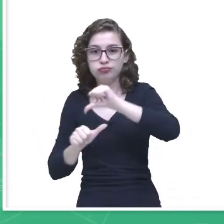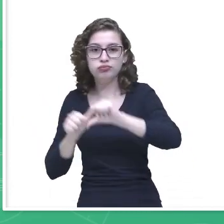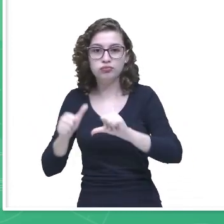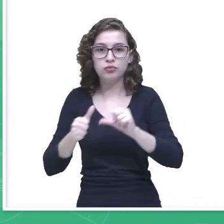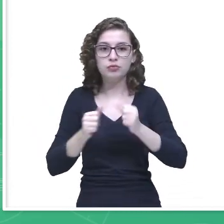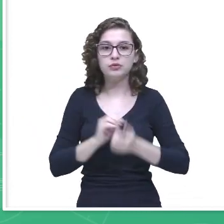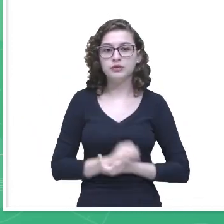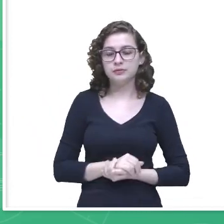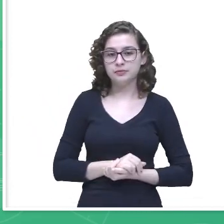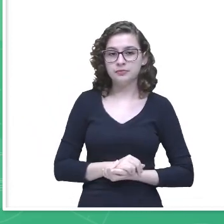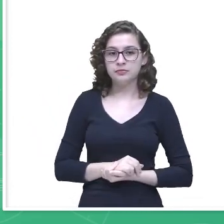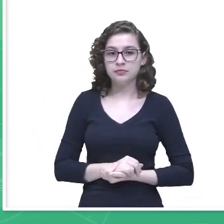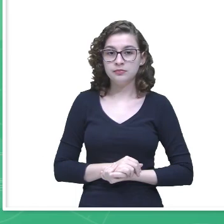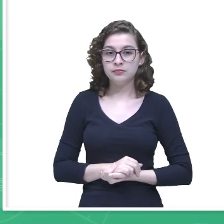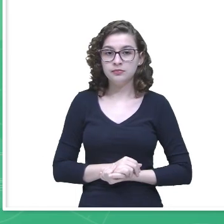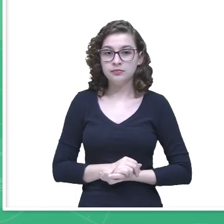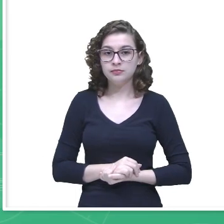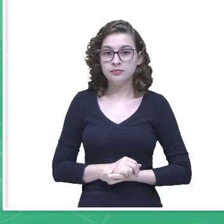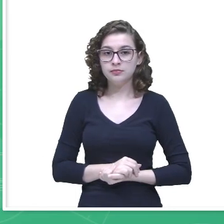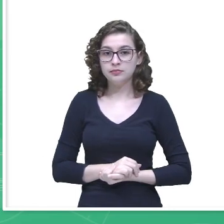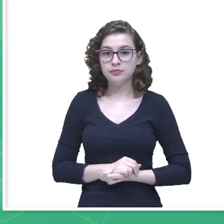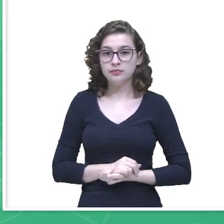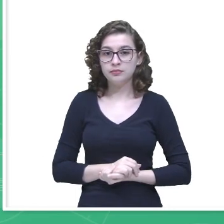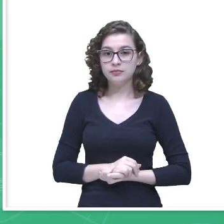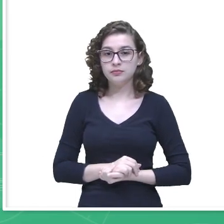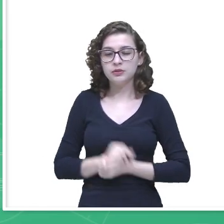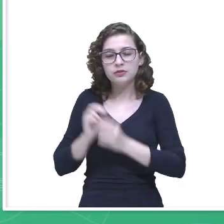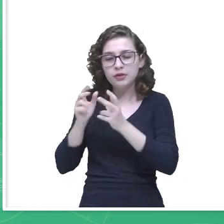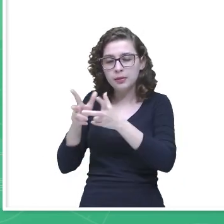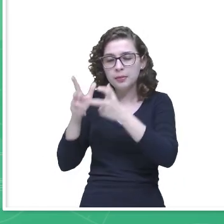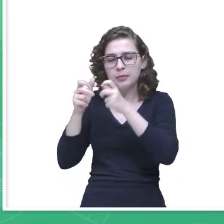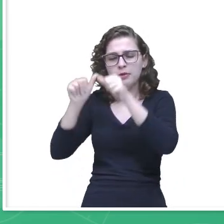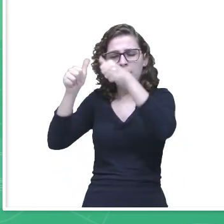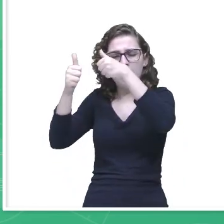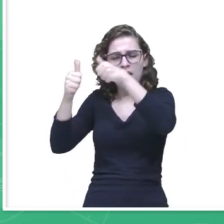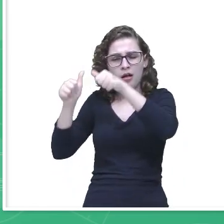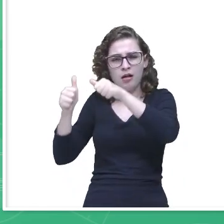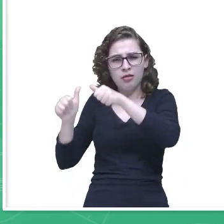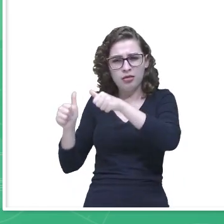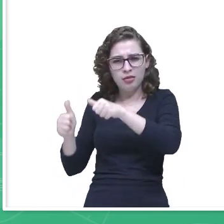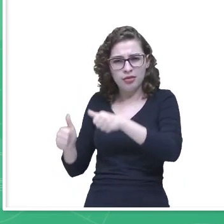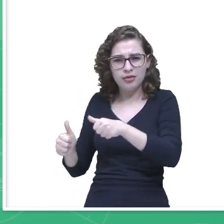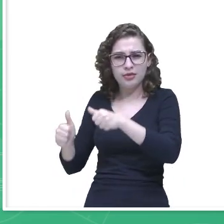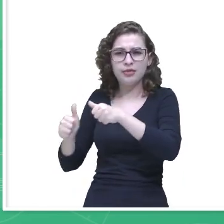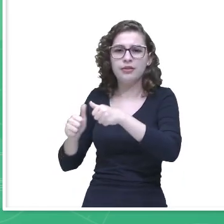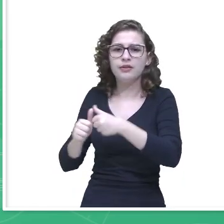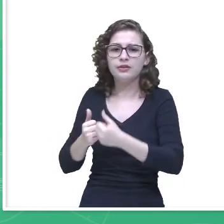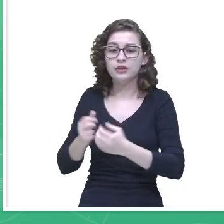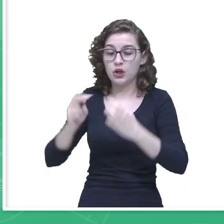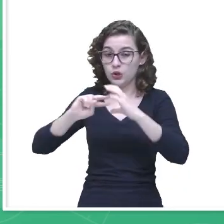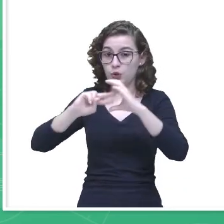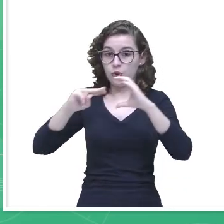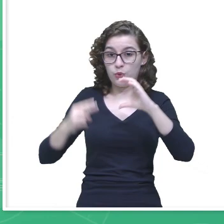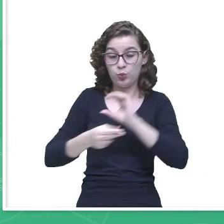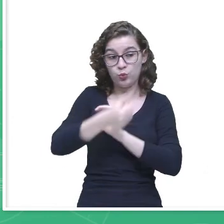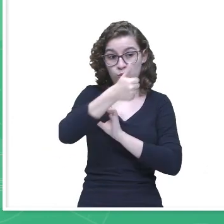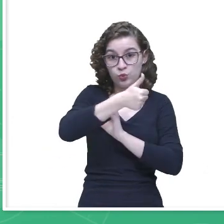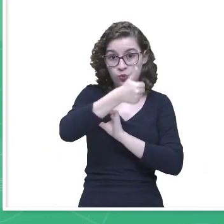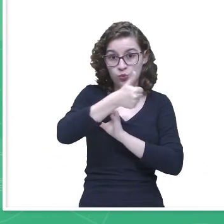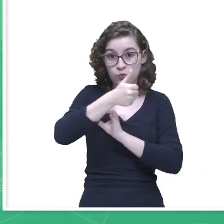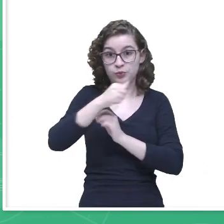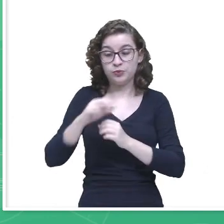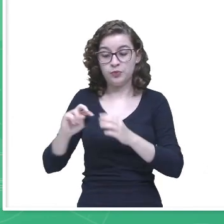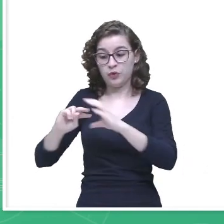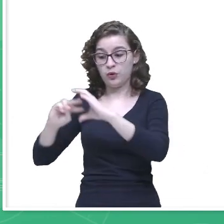de... Então, olha só, gente, você tem que dar uma olhada aqui com carinho, né? Observa que eu tenho cromossomo 1, par de cromossomo